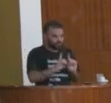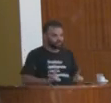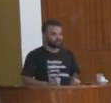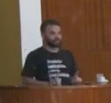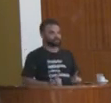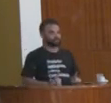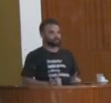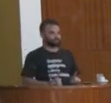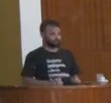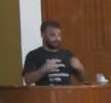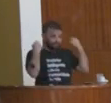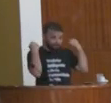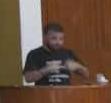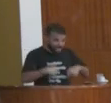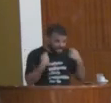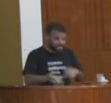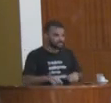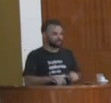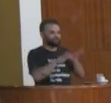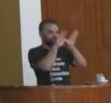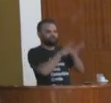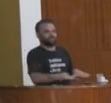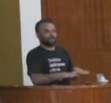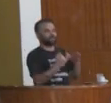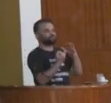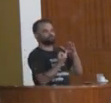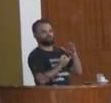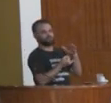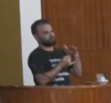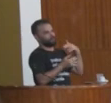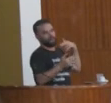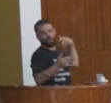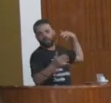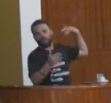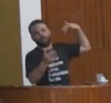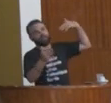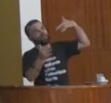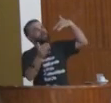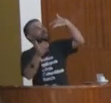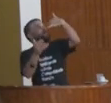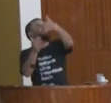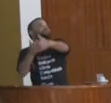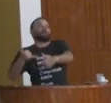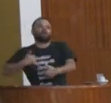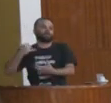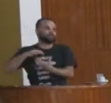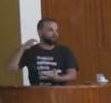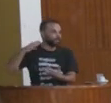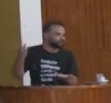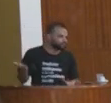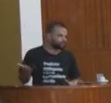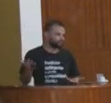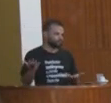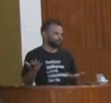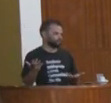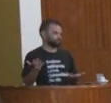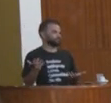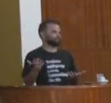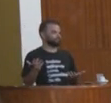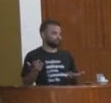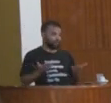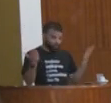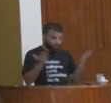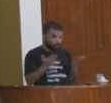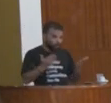instituição até a fase adulta e idoso. Hoje, nós temos a possibilidade de ter, e Volta